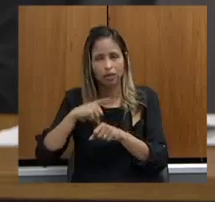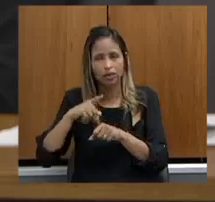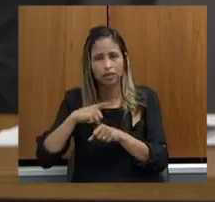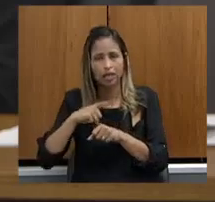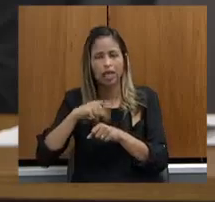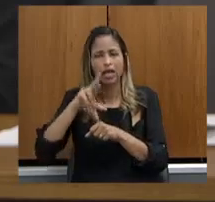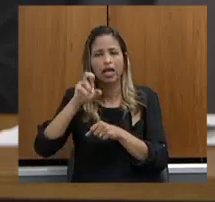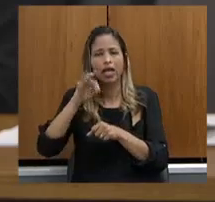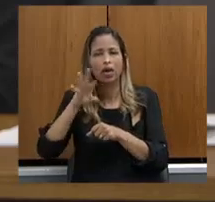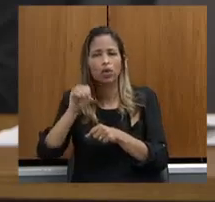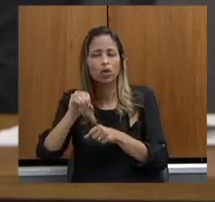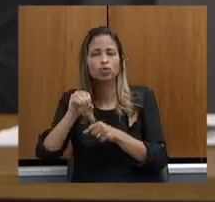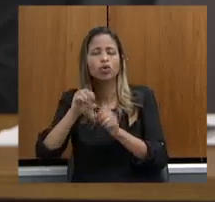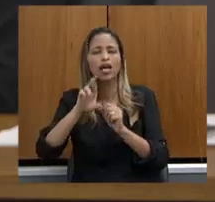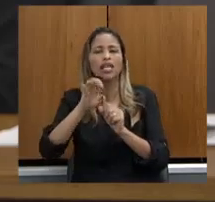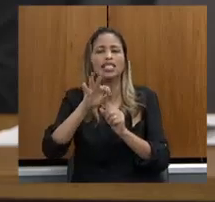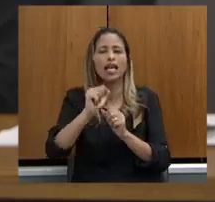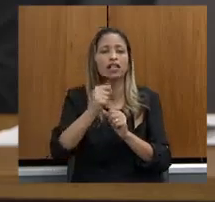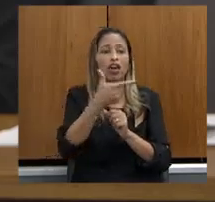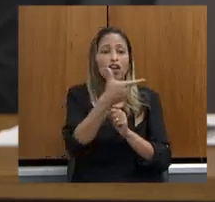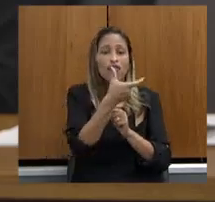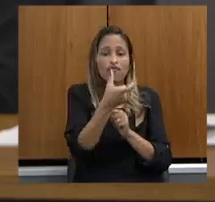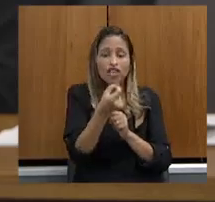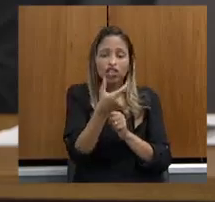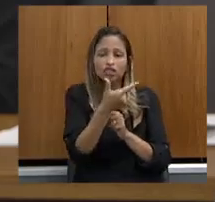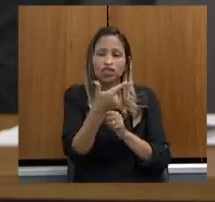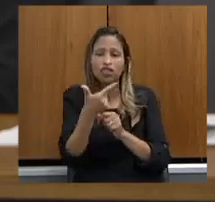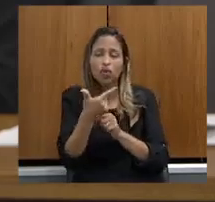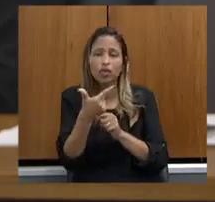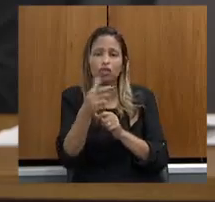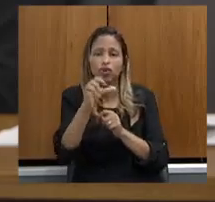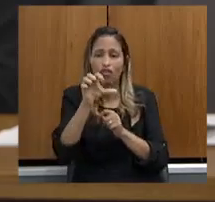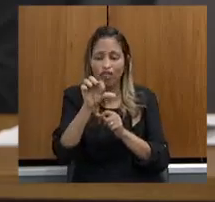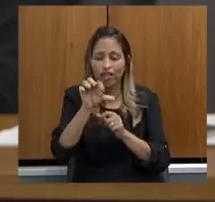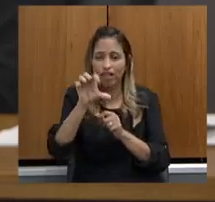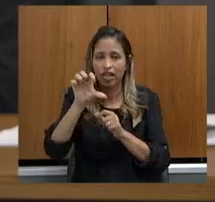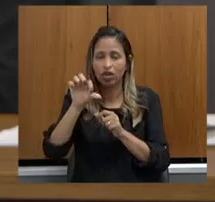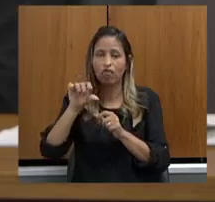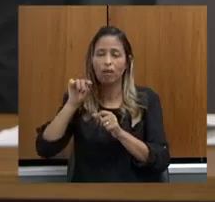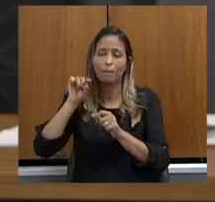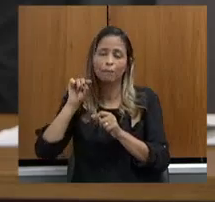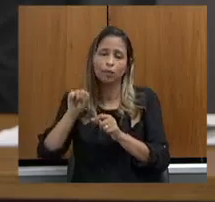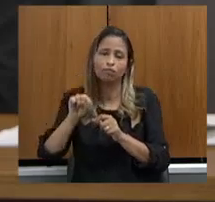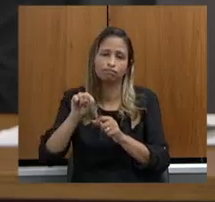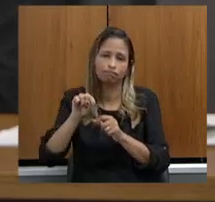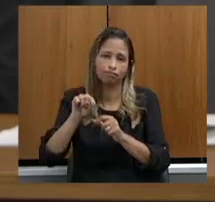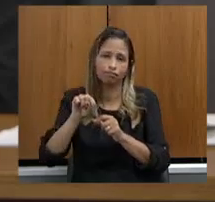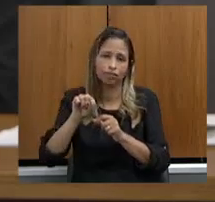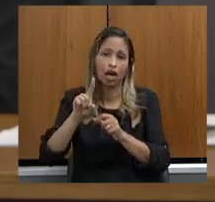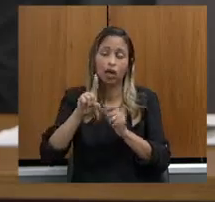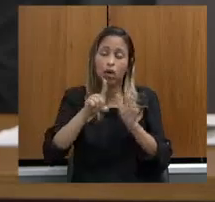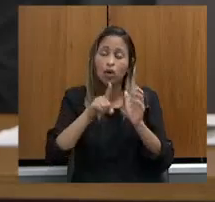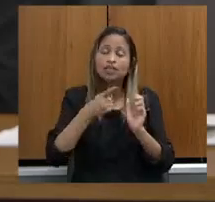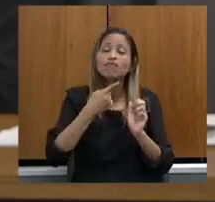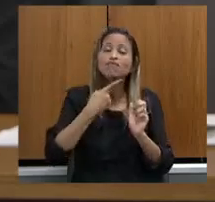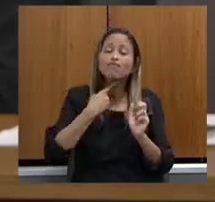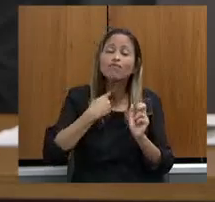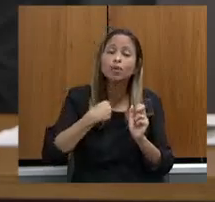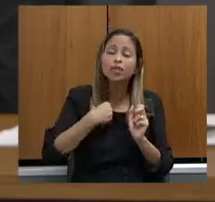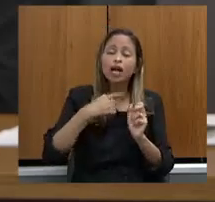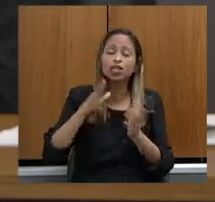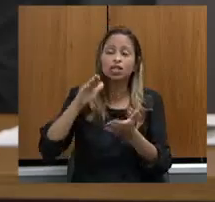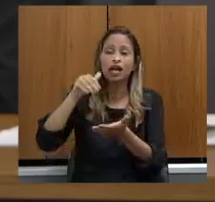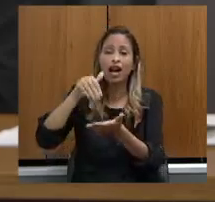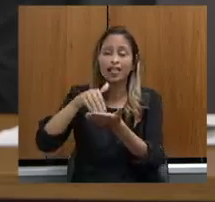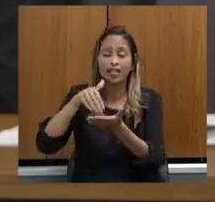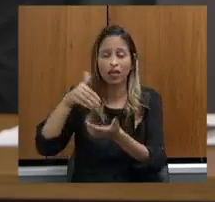dos recursos da receita de 2022 do fundeb de 99.76% a nossa perspectiva é de